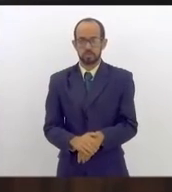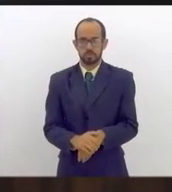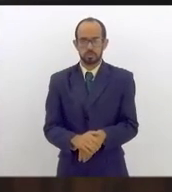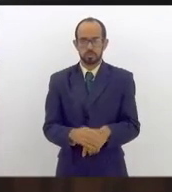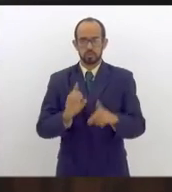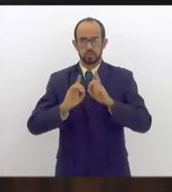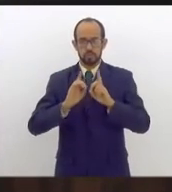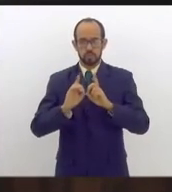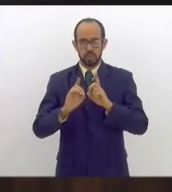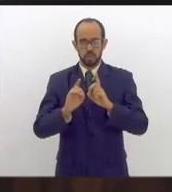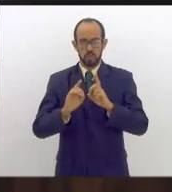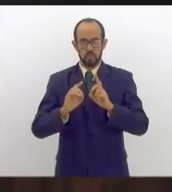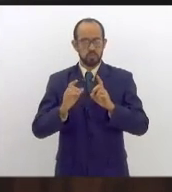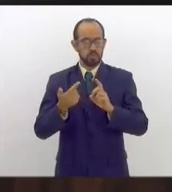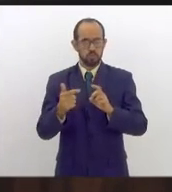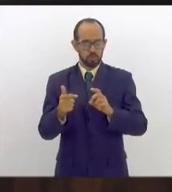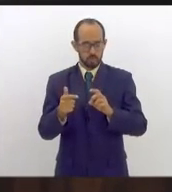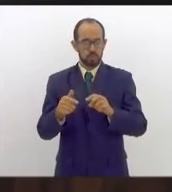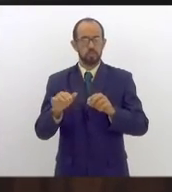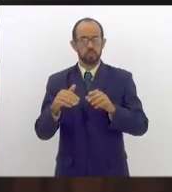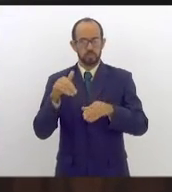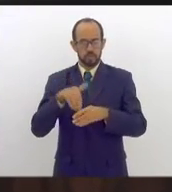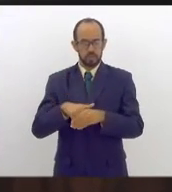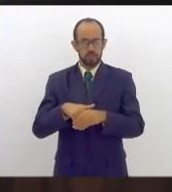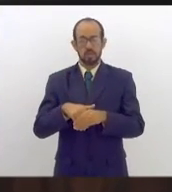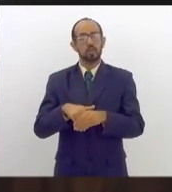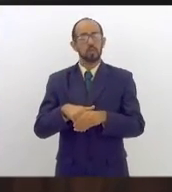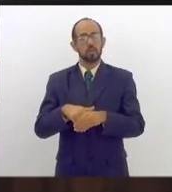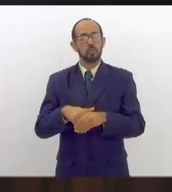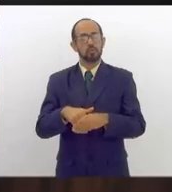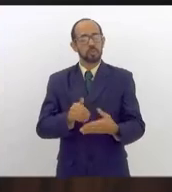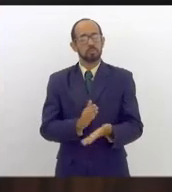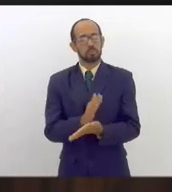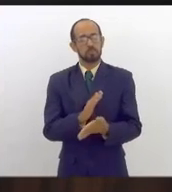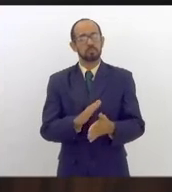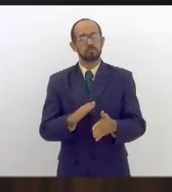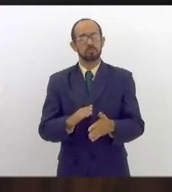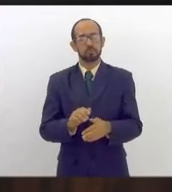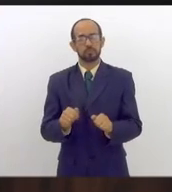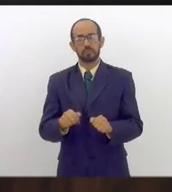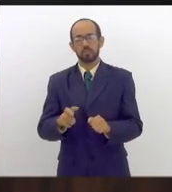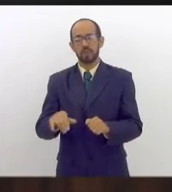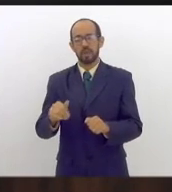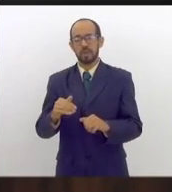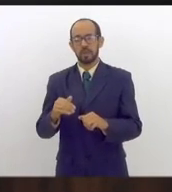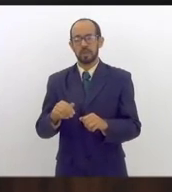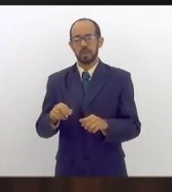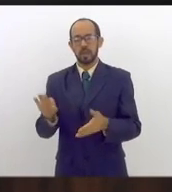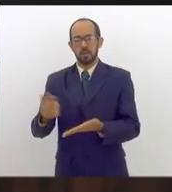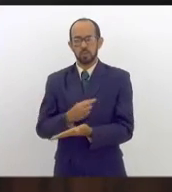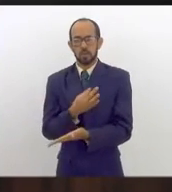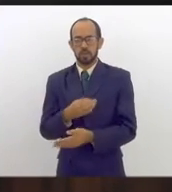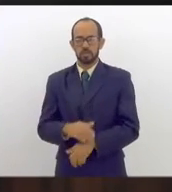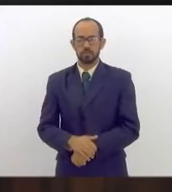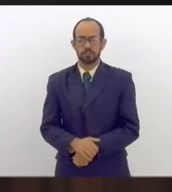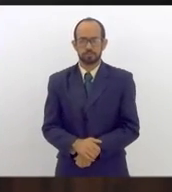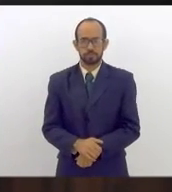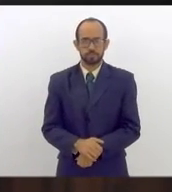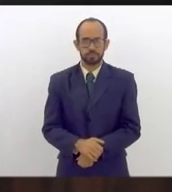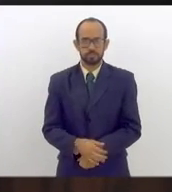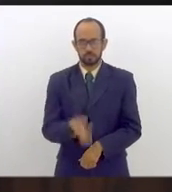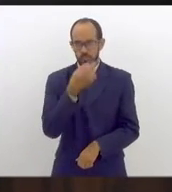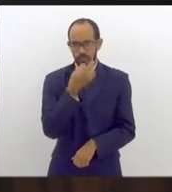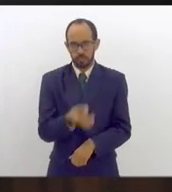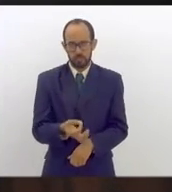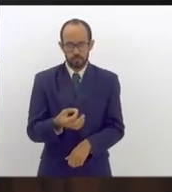não havendo quem queira discutir, encerra a discussão e votação. Os senhores que aprovam nesse como estão, aprovado, vai autógrafo. Indicação